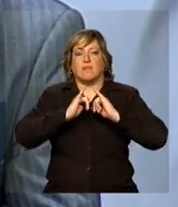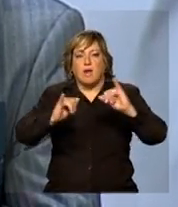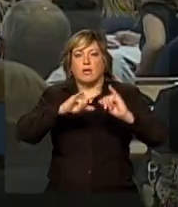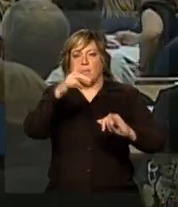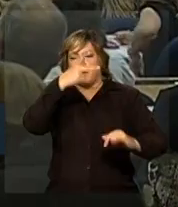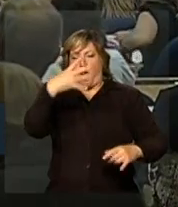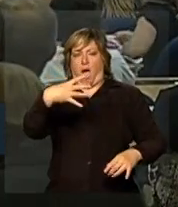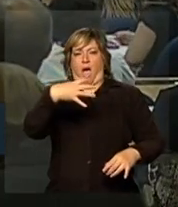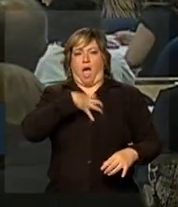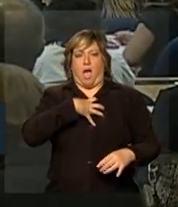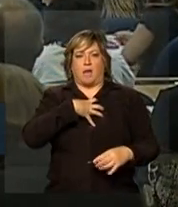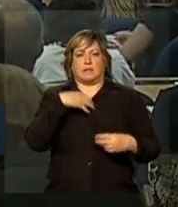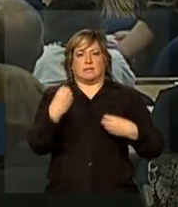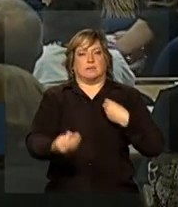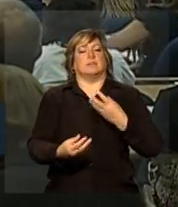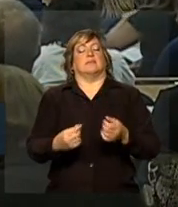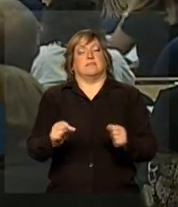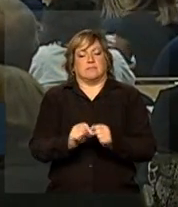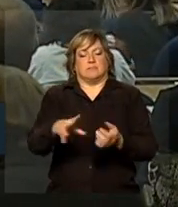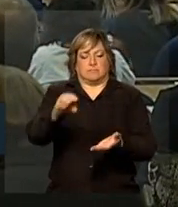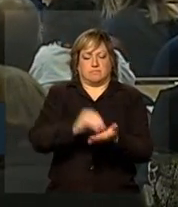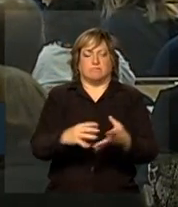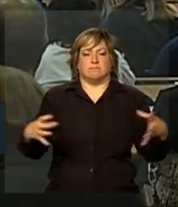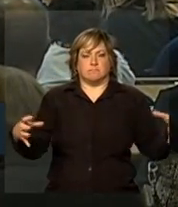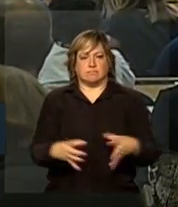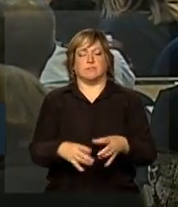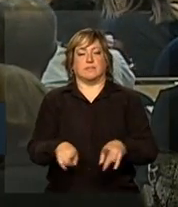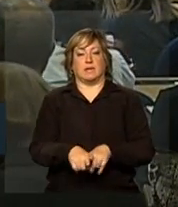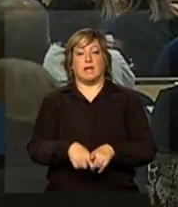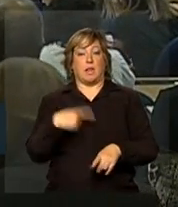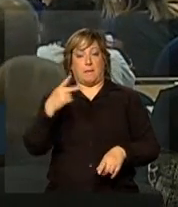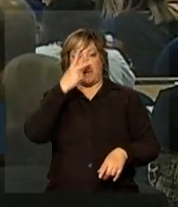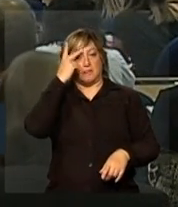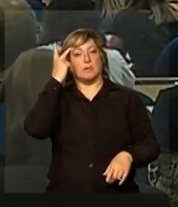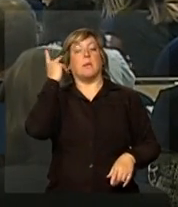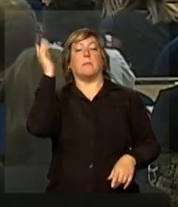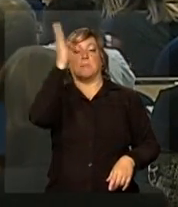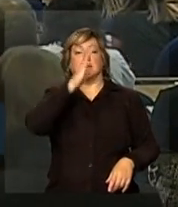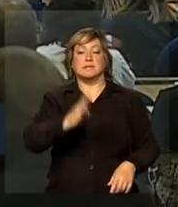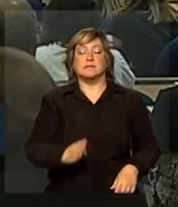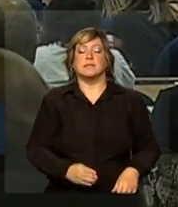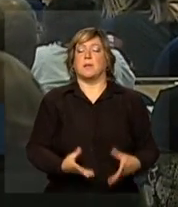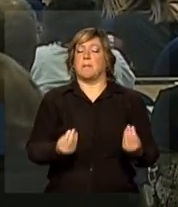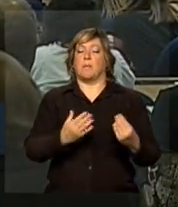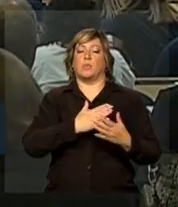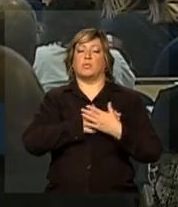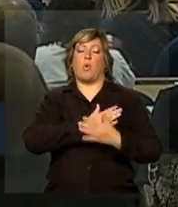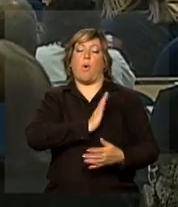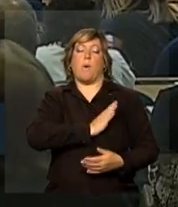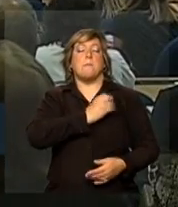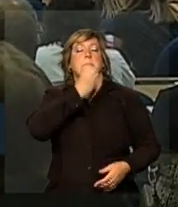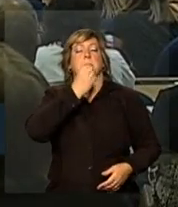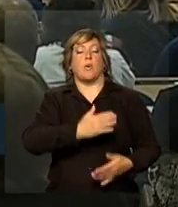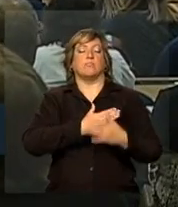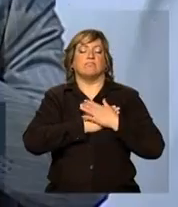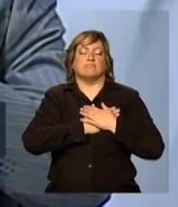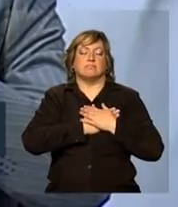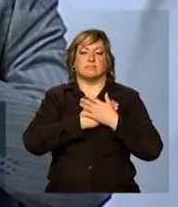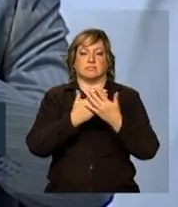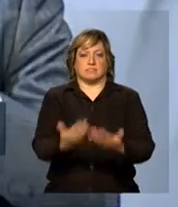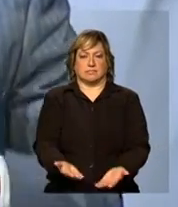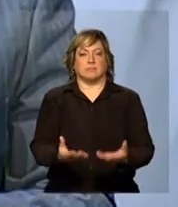cada vez mais que os brasileiros, que são tão solidários, né, respondem bem a manifestações